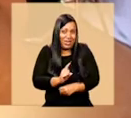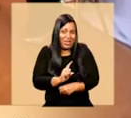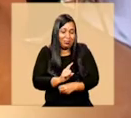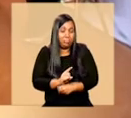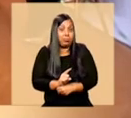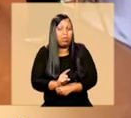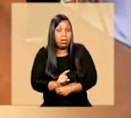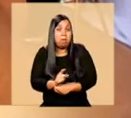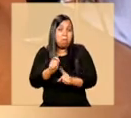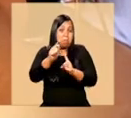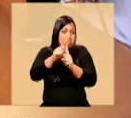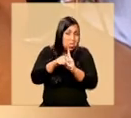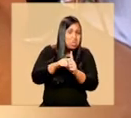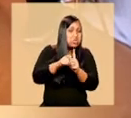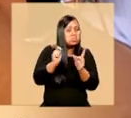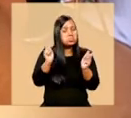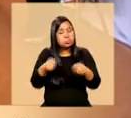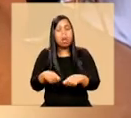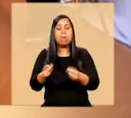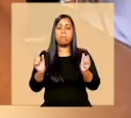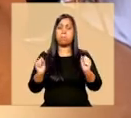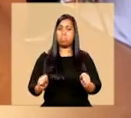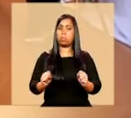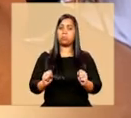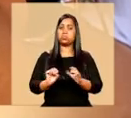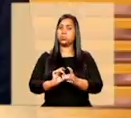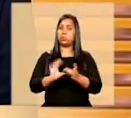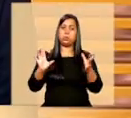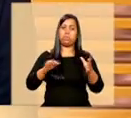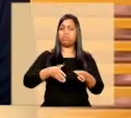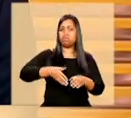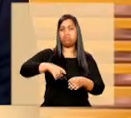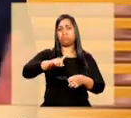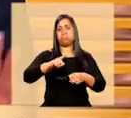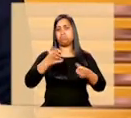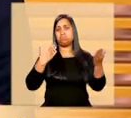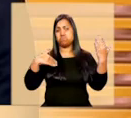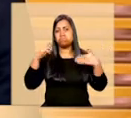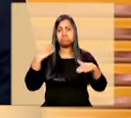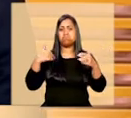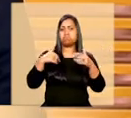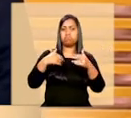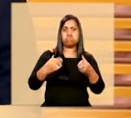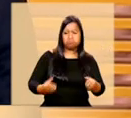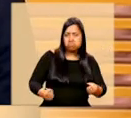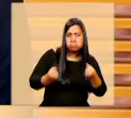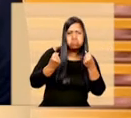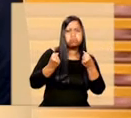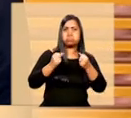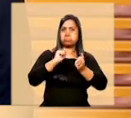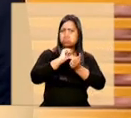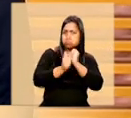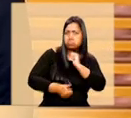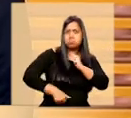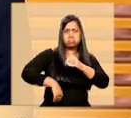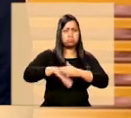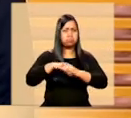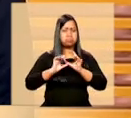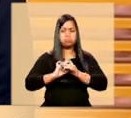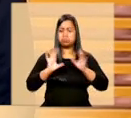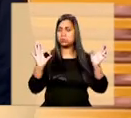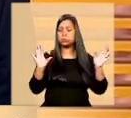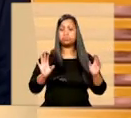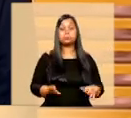outros órgãos. Esse paciente, depois de um mês, ele já está reabilitado e depois de 3 meses ele já pode, inclusive, pegar peso, fazer esportes e tudo